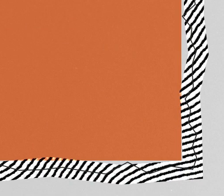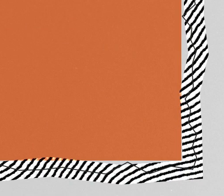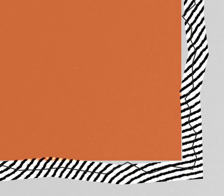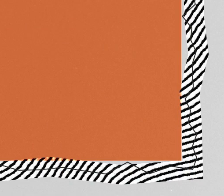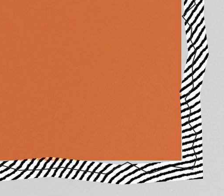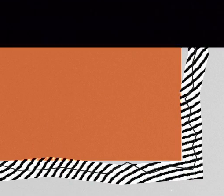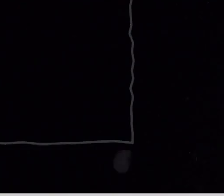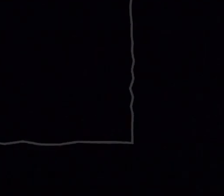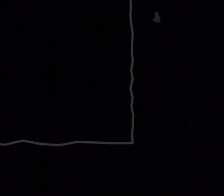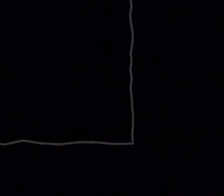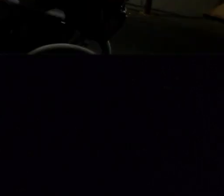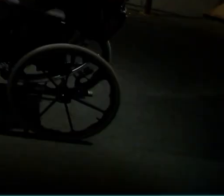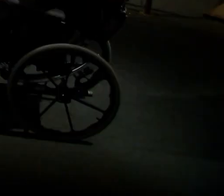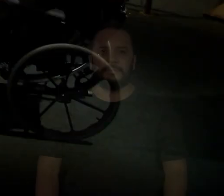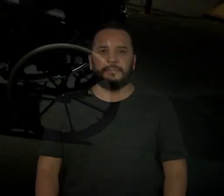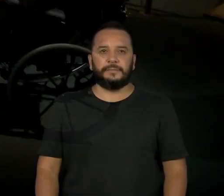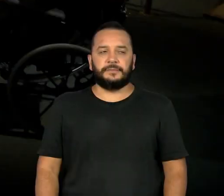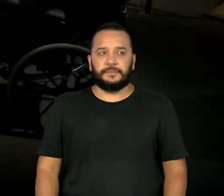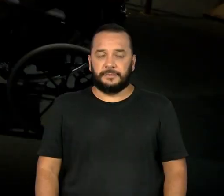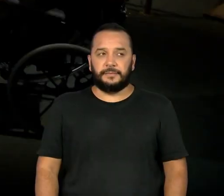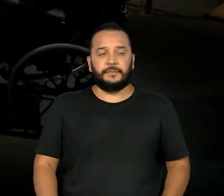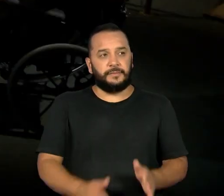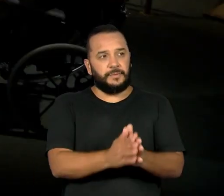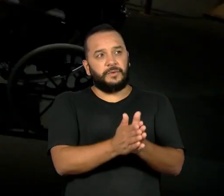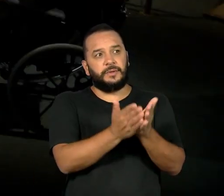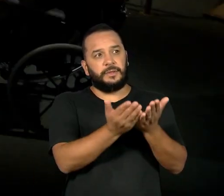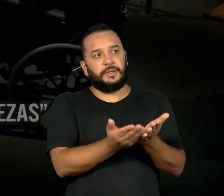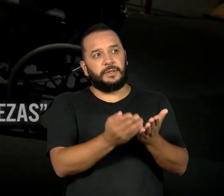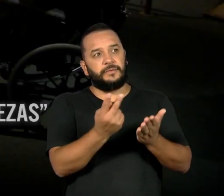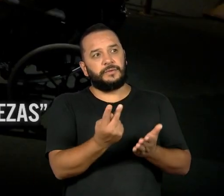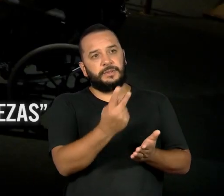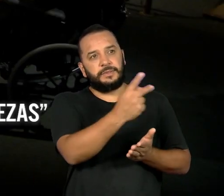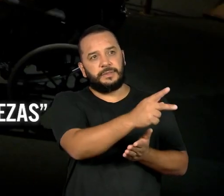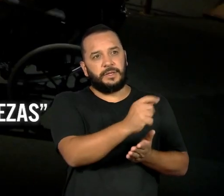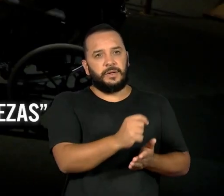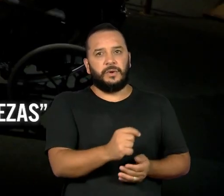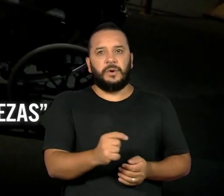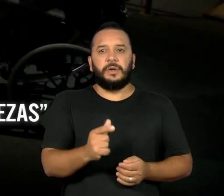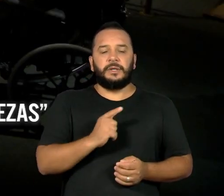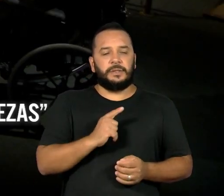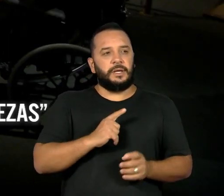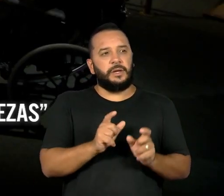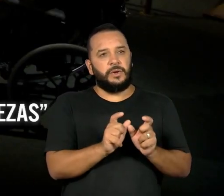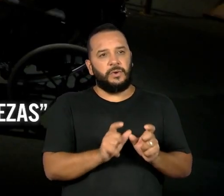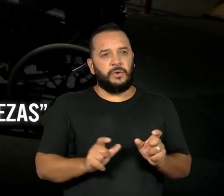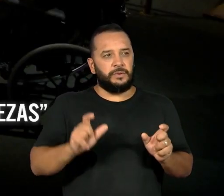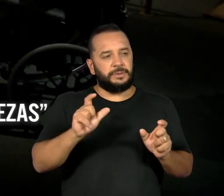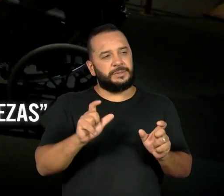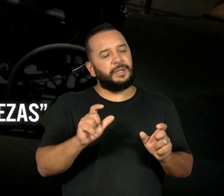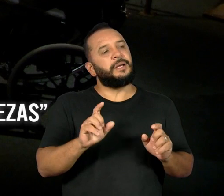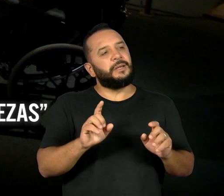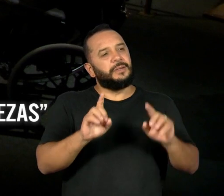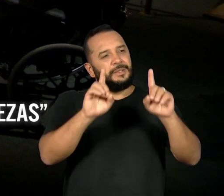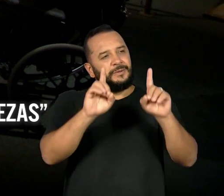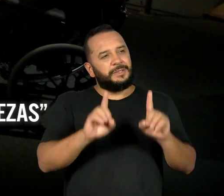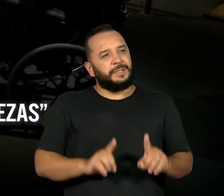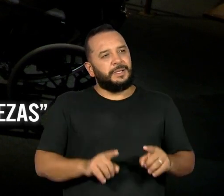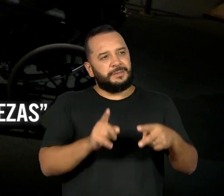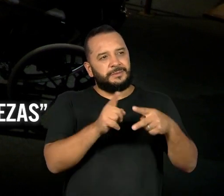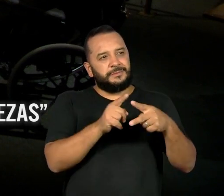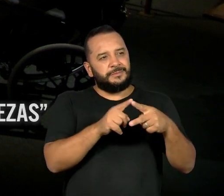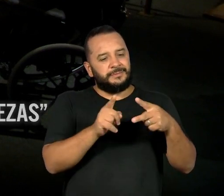Love is in the air. No seu livro, eu aprendi um conceito de deficiência em 2 dimensões,